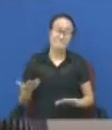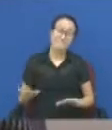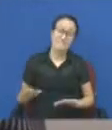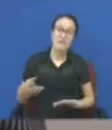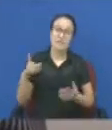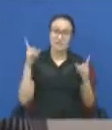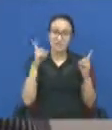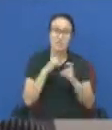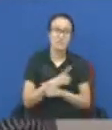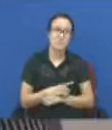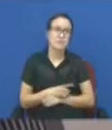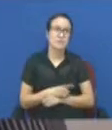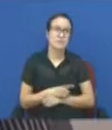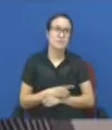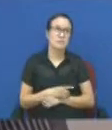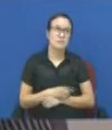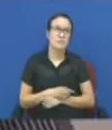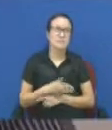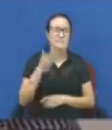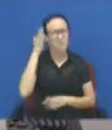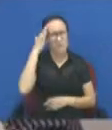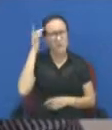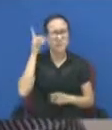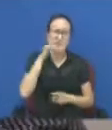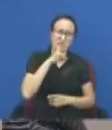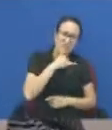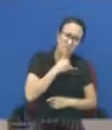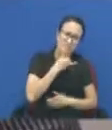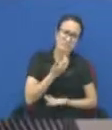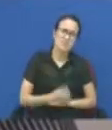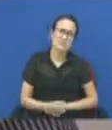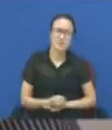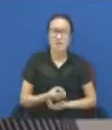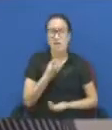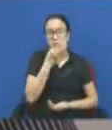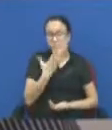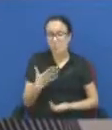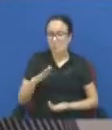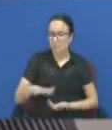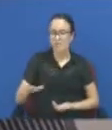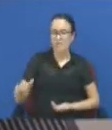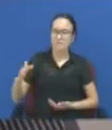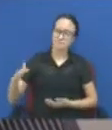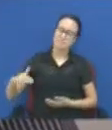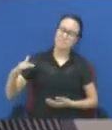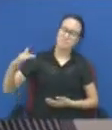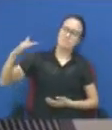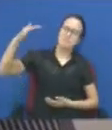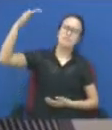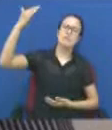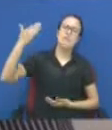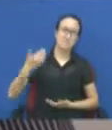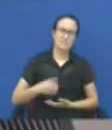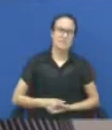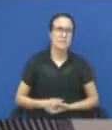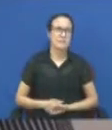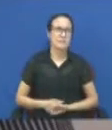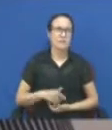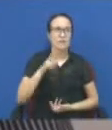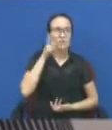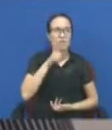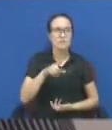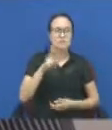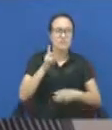minutos. Sabe? Que bom se essa criança tivesse condição de se envolver na comunidade, sabe? Mais tempo para